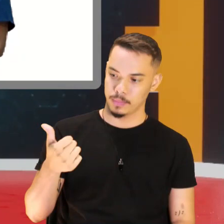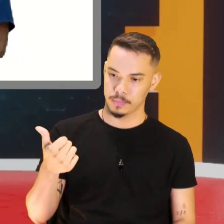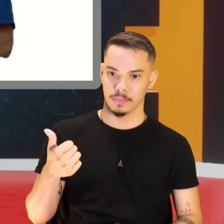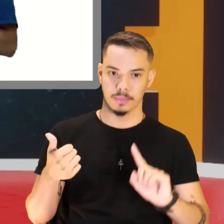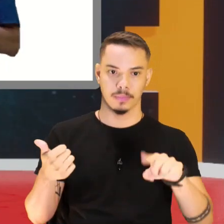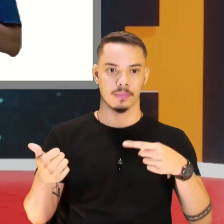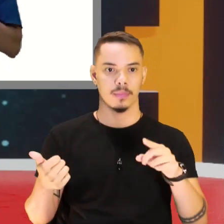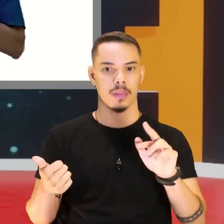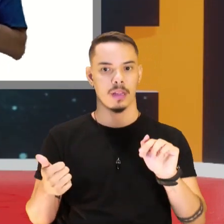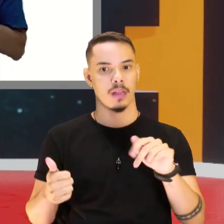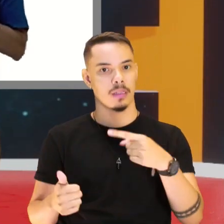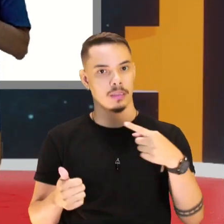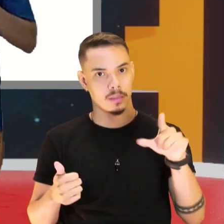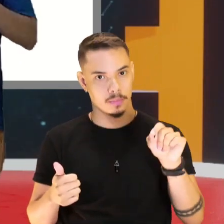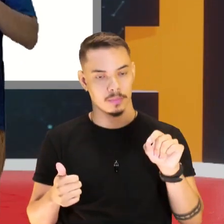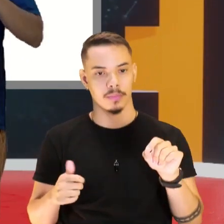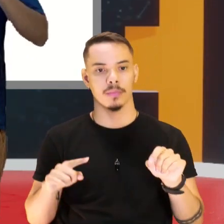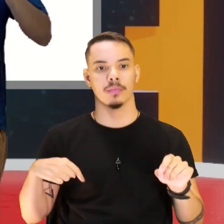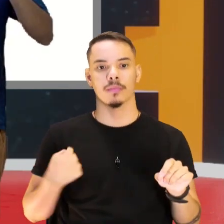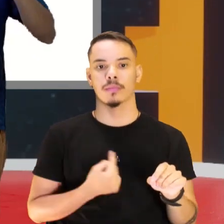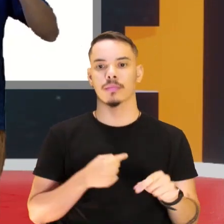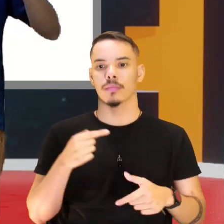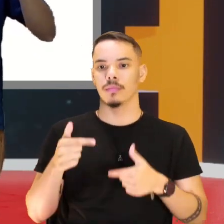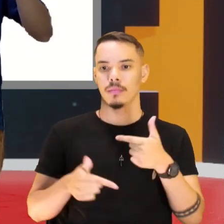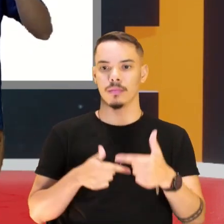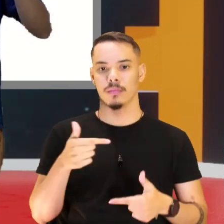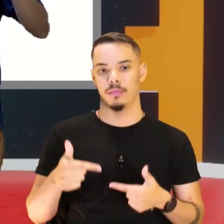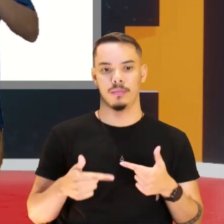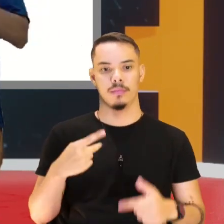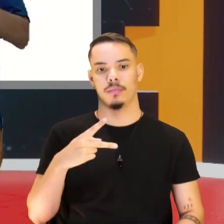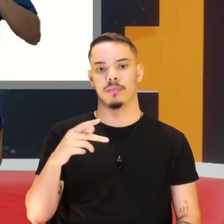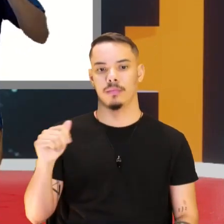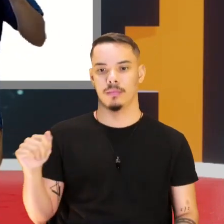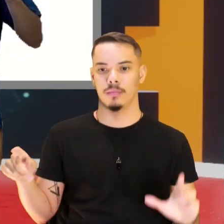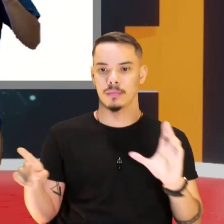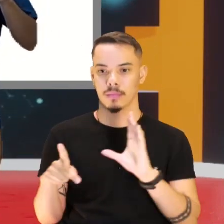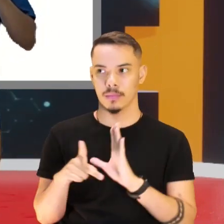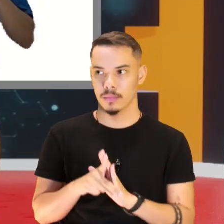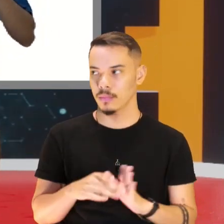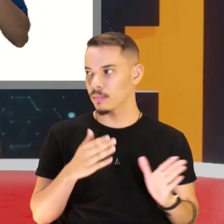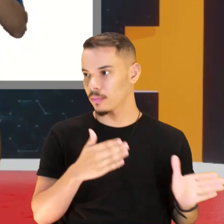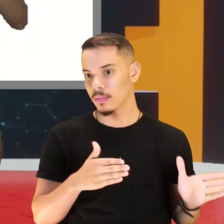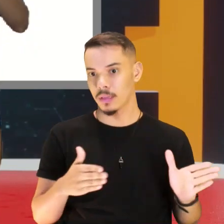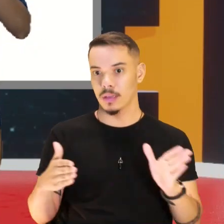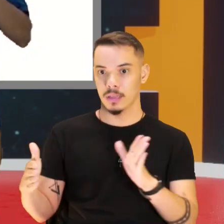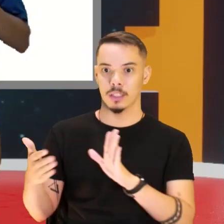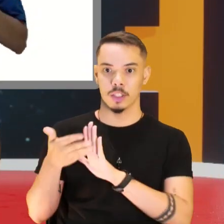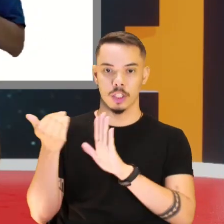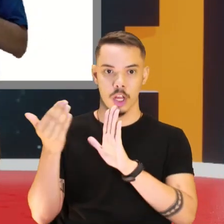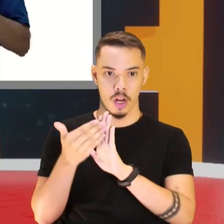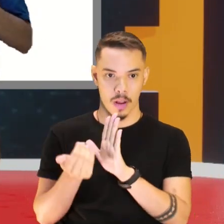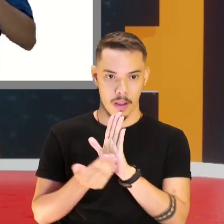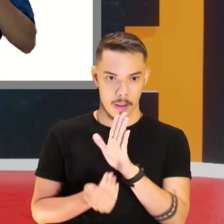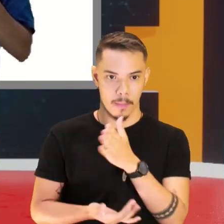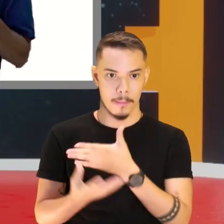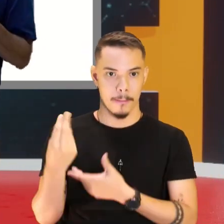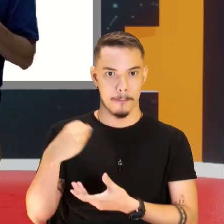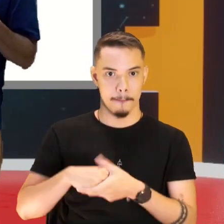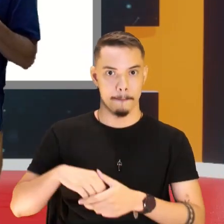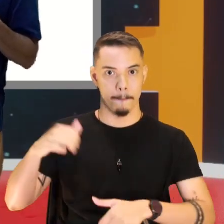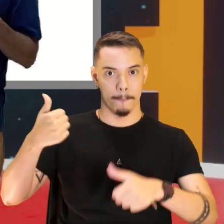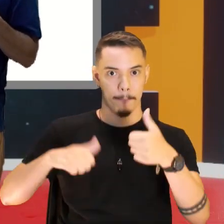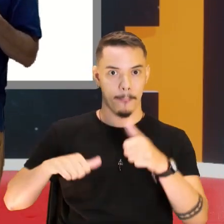razão, nós trabalhamos a PA de maneira expressa na sequência, tiramos os termos da PA, verificamos quem